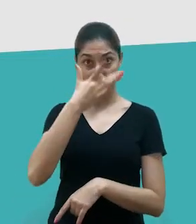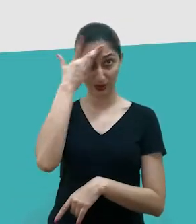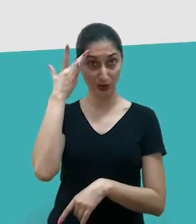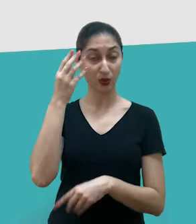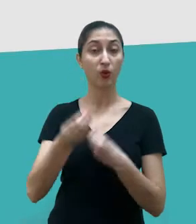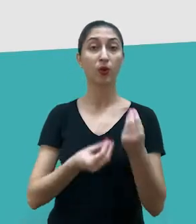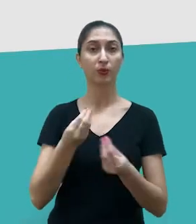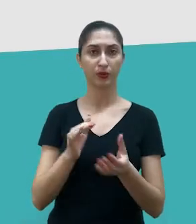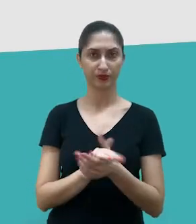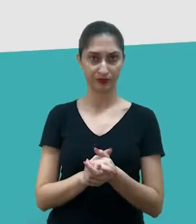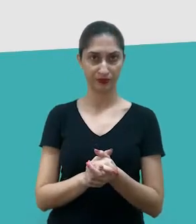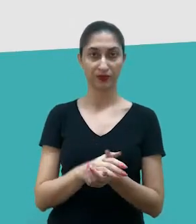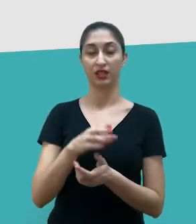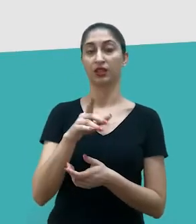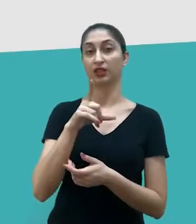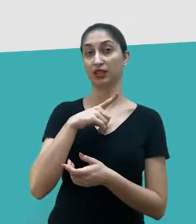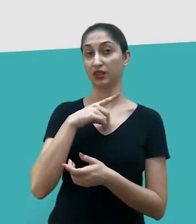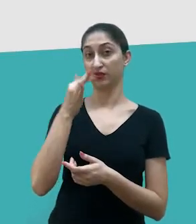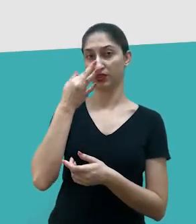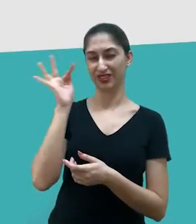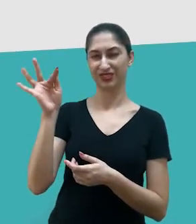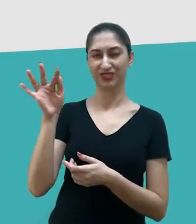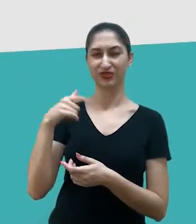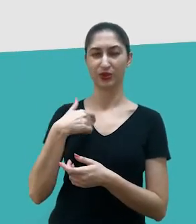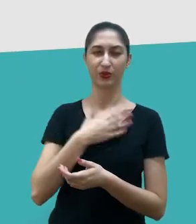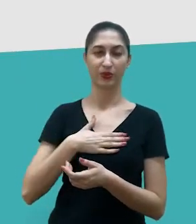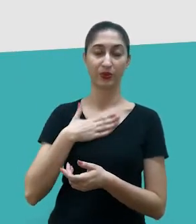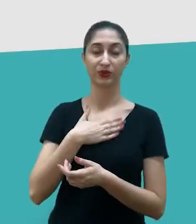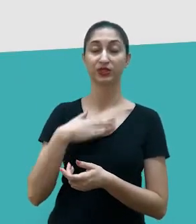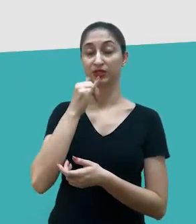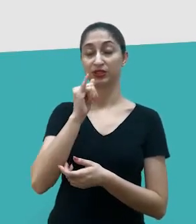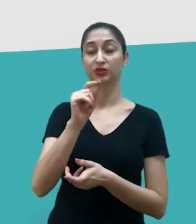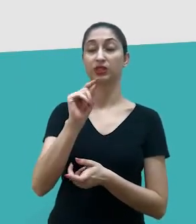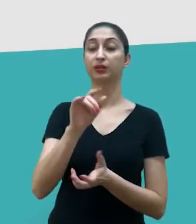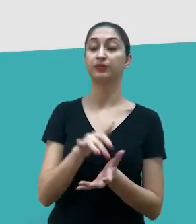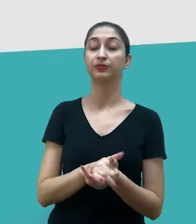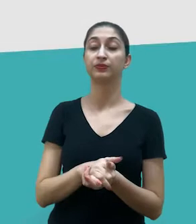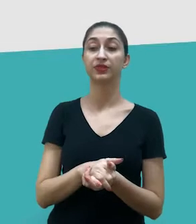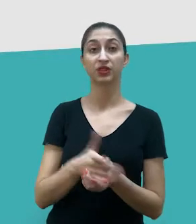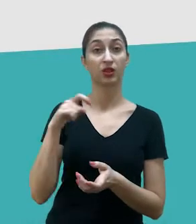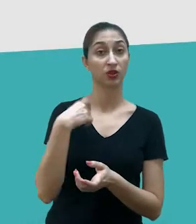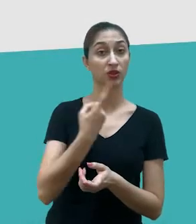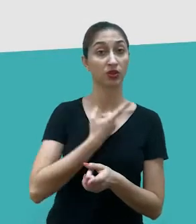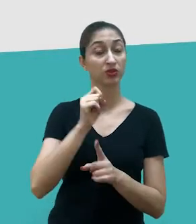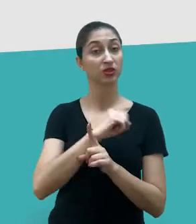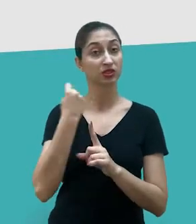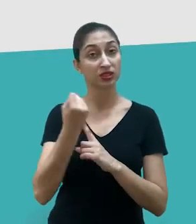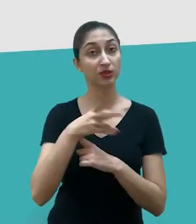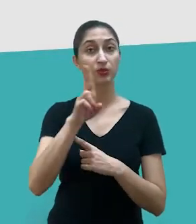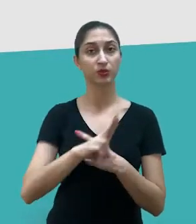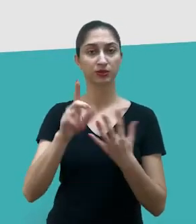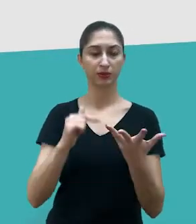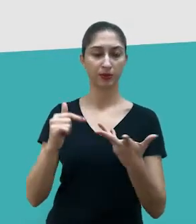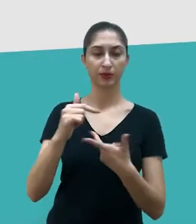sujeito? O Bauman, que é um filósofo do qual eu gosto muito, ele dizia que nós somos a sociedade de consumo,